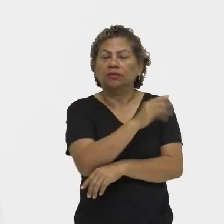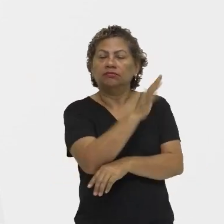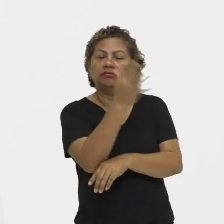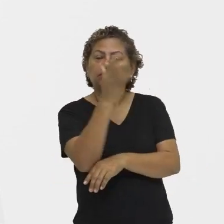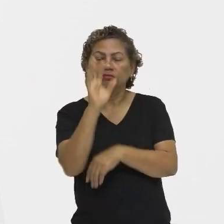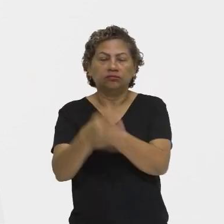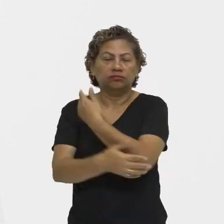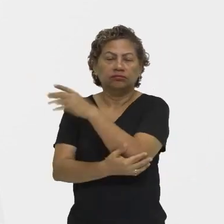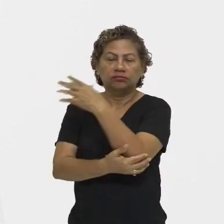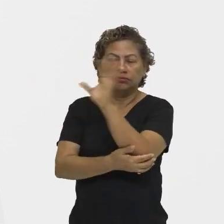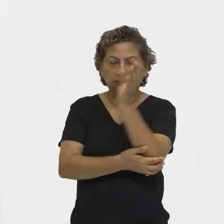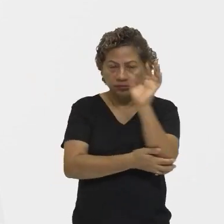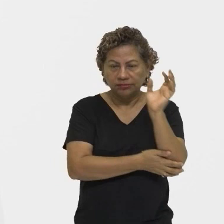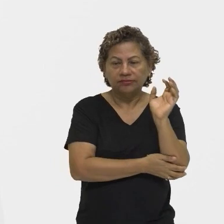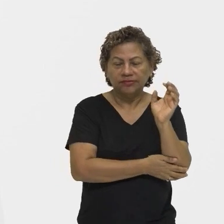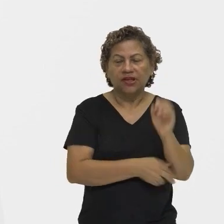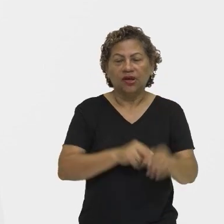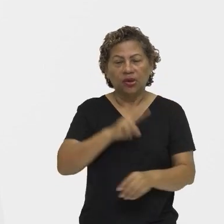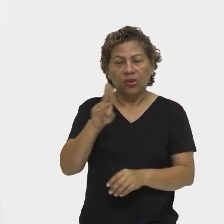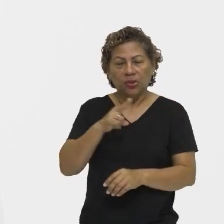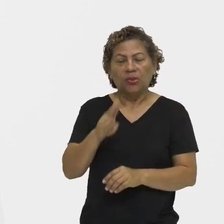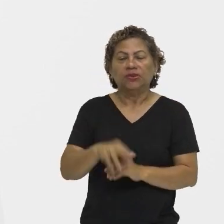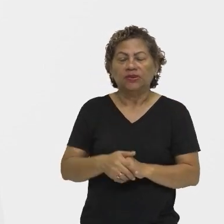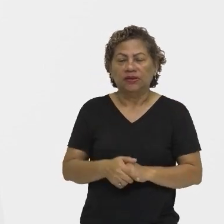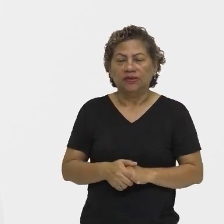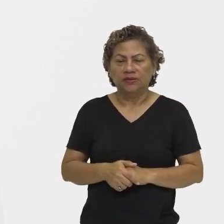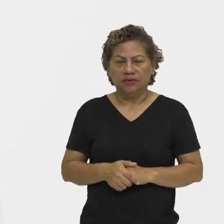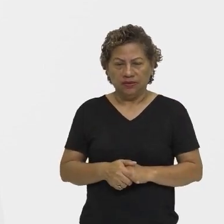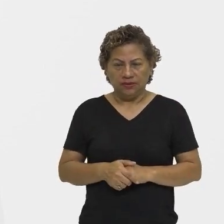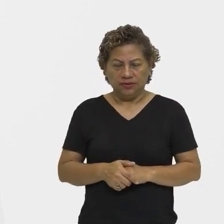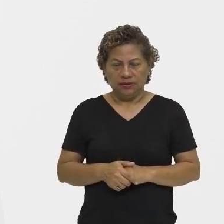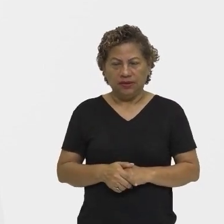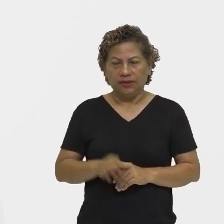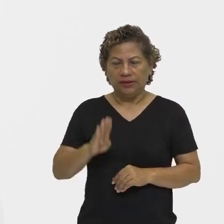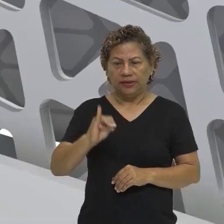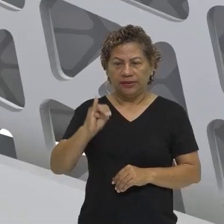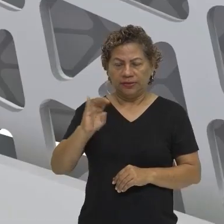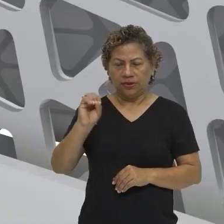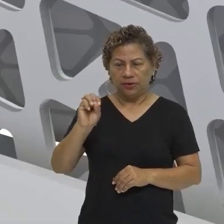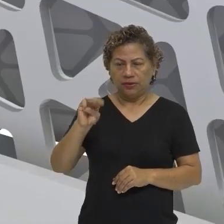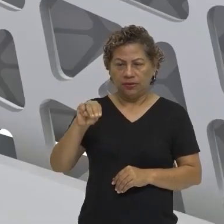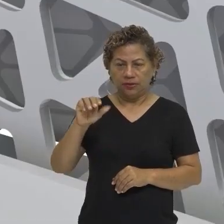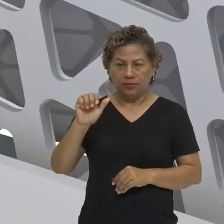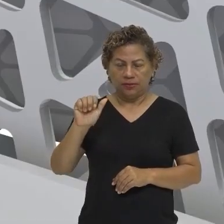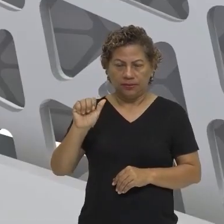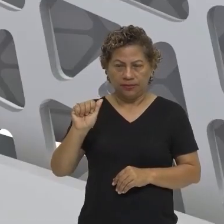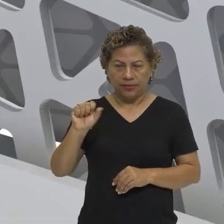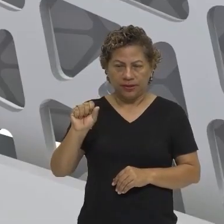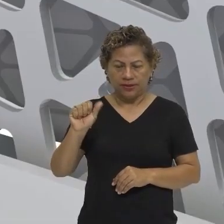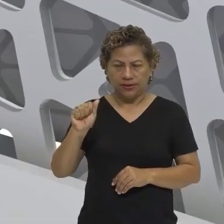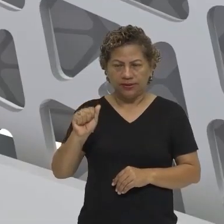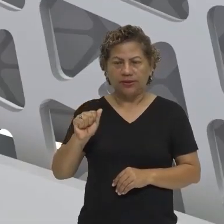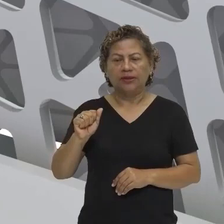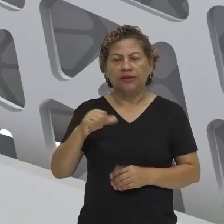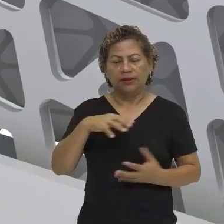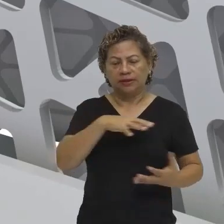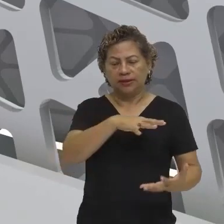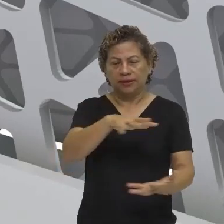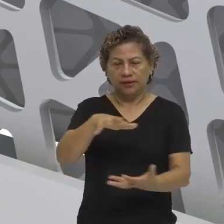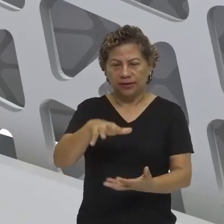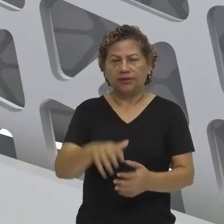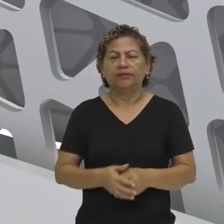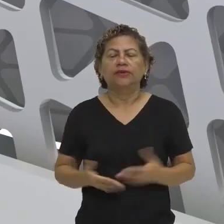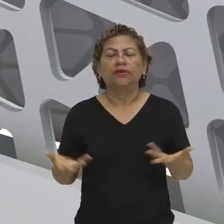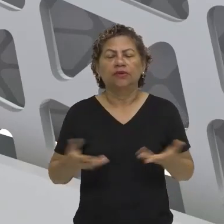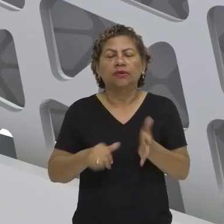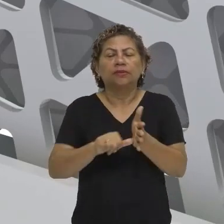representando a energia proveniente da biomassa da Terra, né? Então, vamos aqui